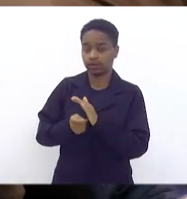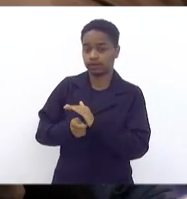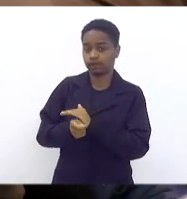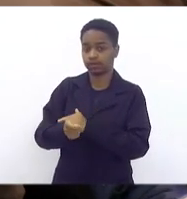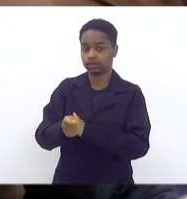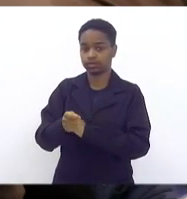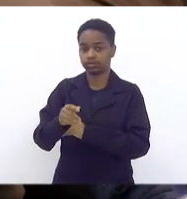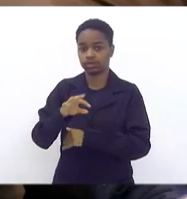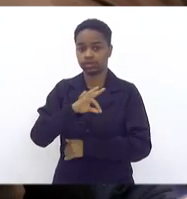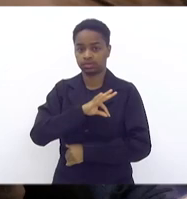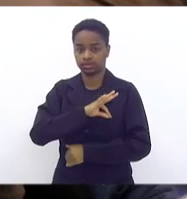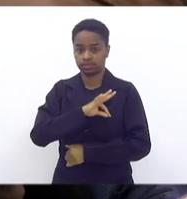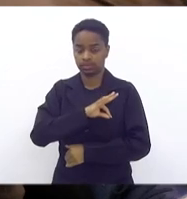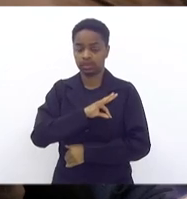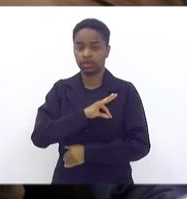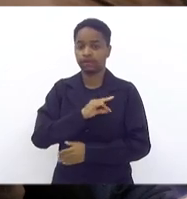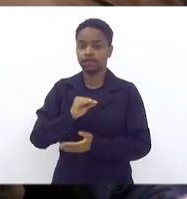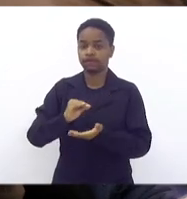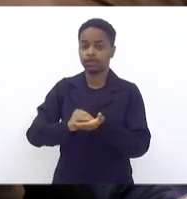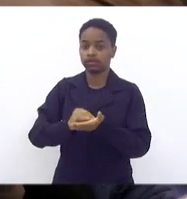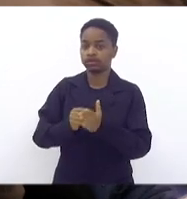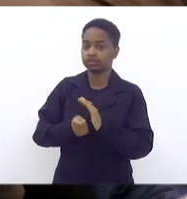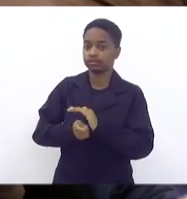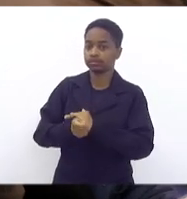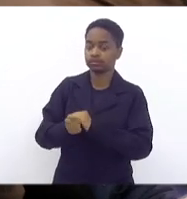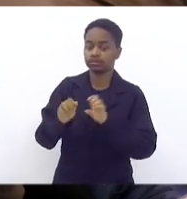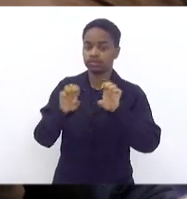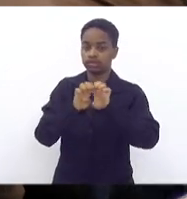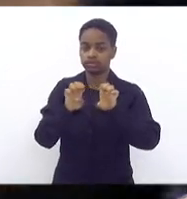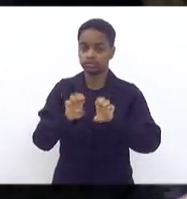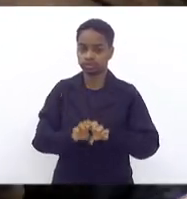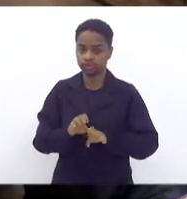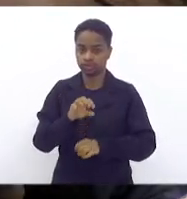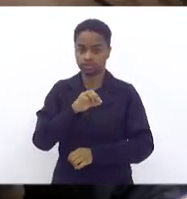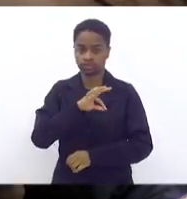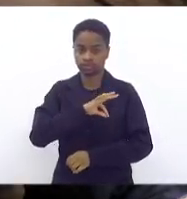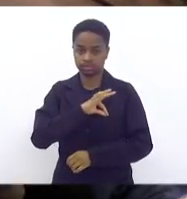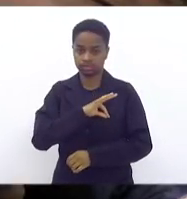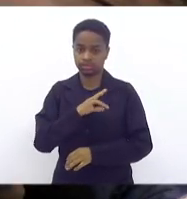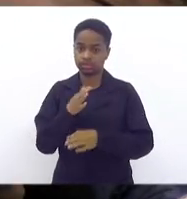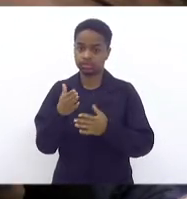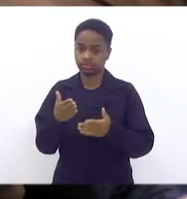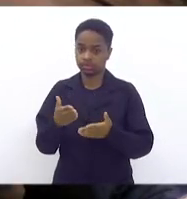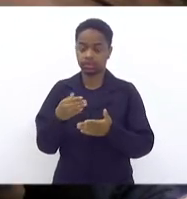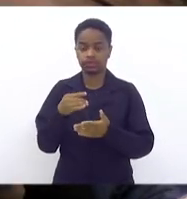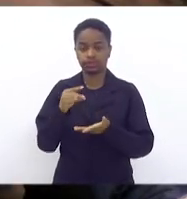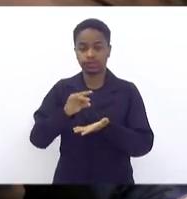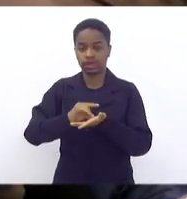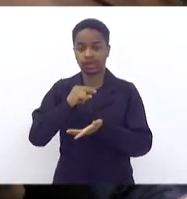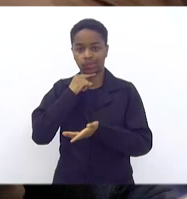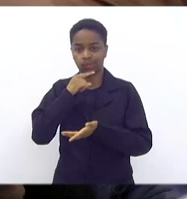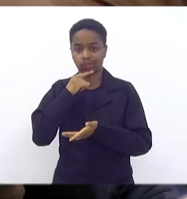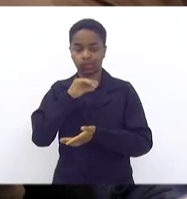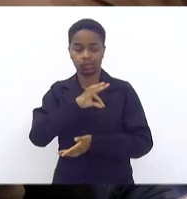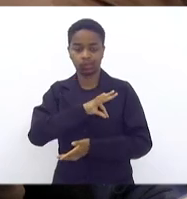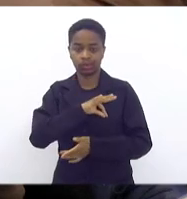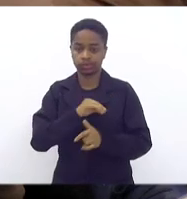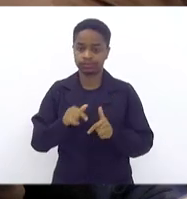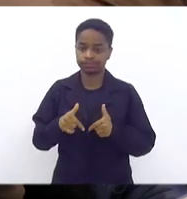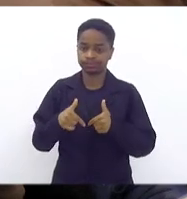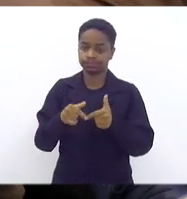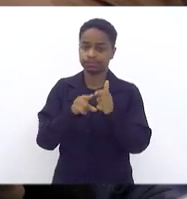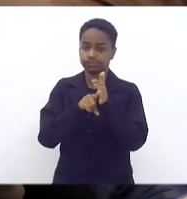policial falta de investimento na estrutura da atividade policial do que é necessário para que o policial faça uma